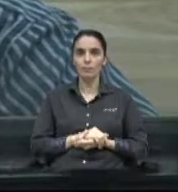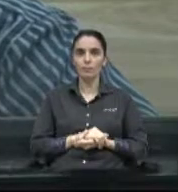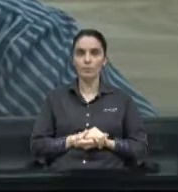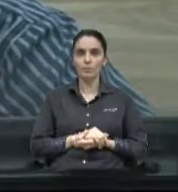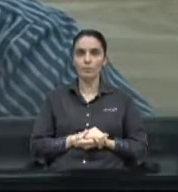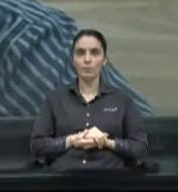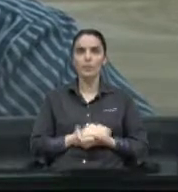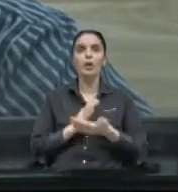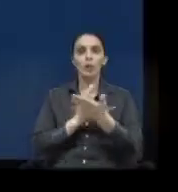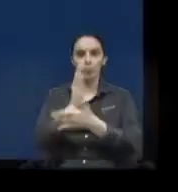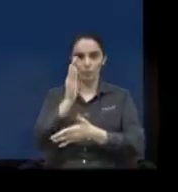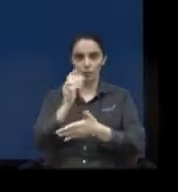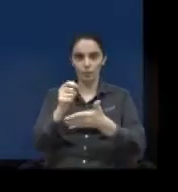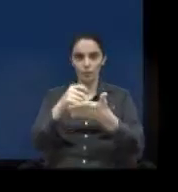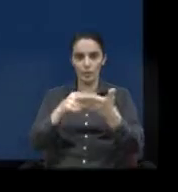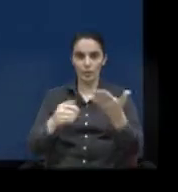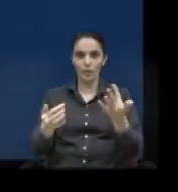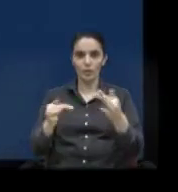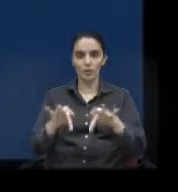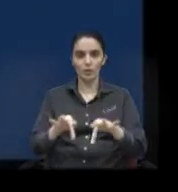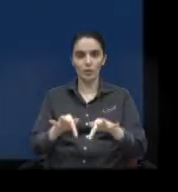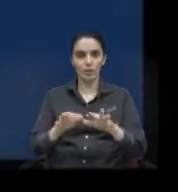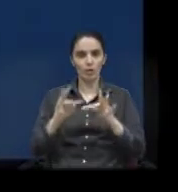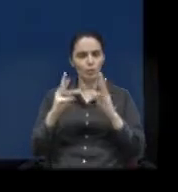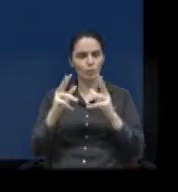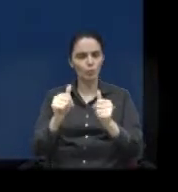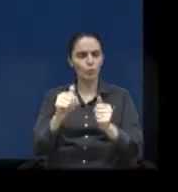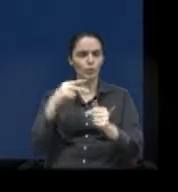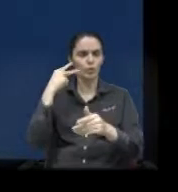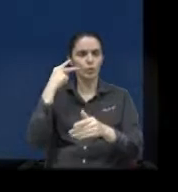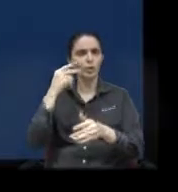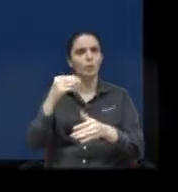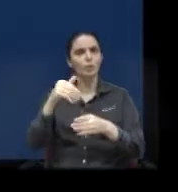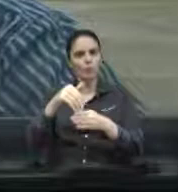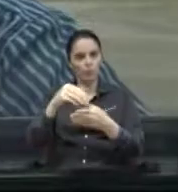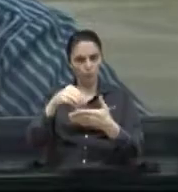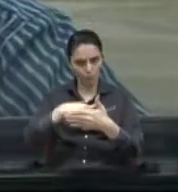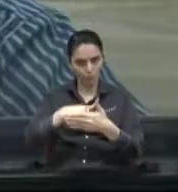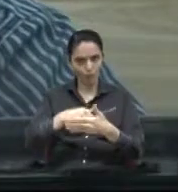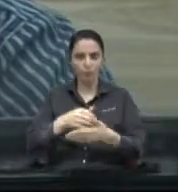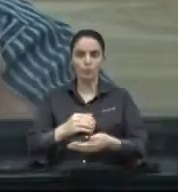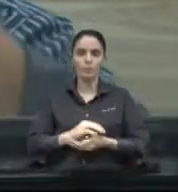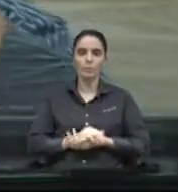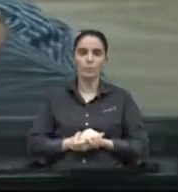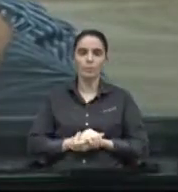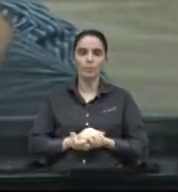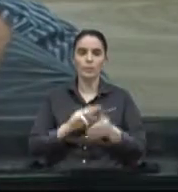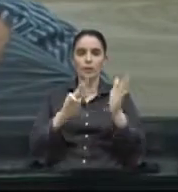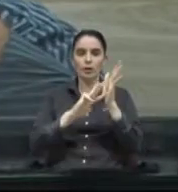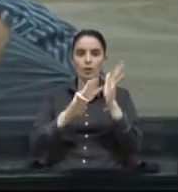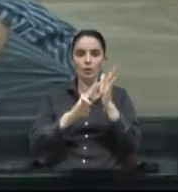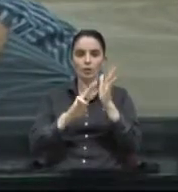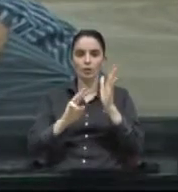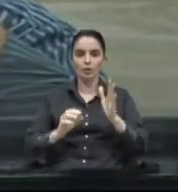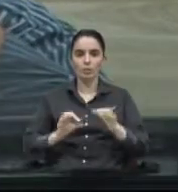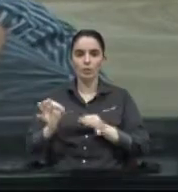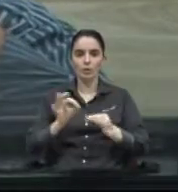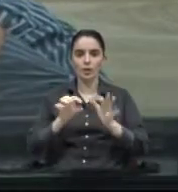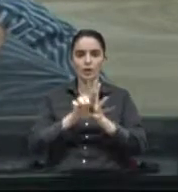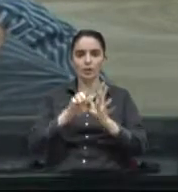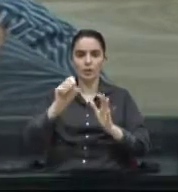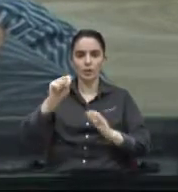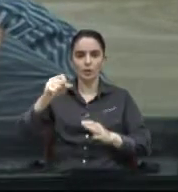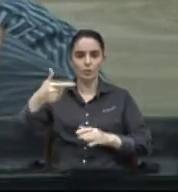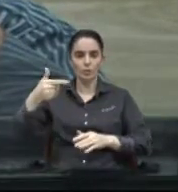Está aprovada a redação final por todos os vereadores presentes no plenário. Item 3 da pauta, projeto de lei